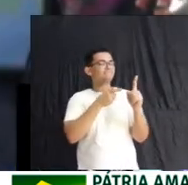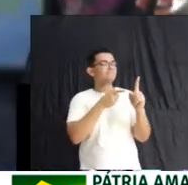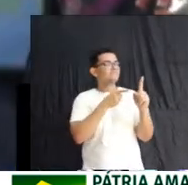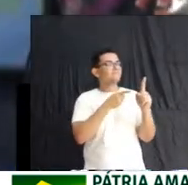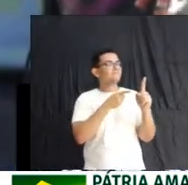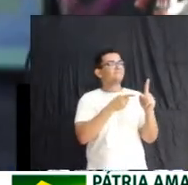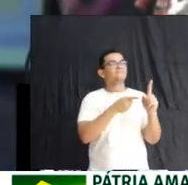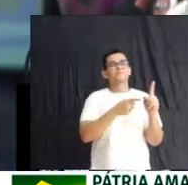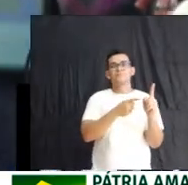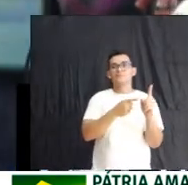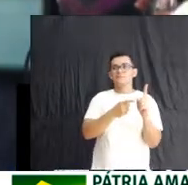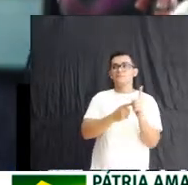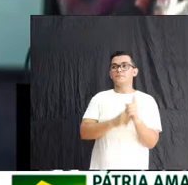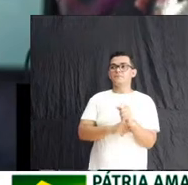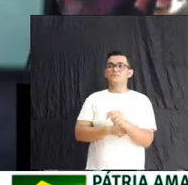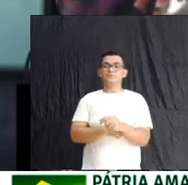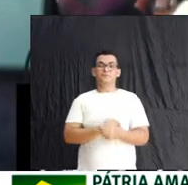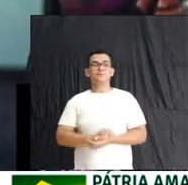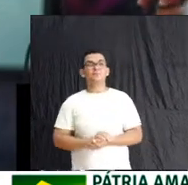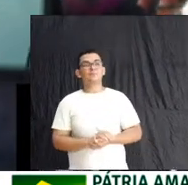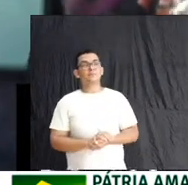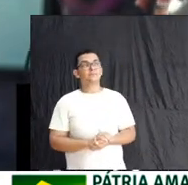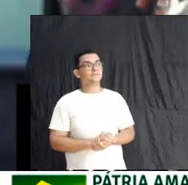De te